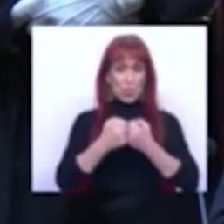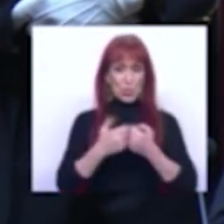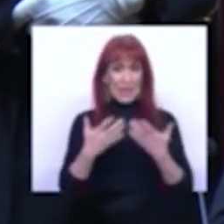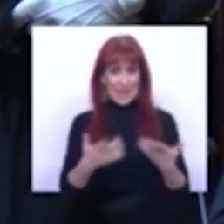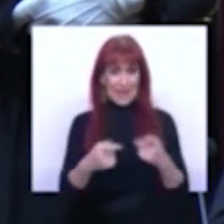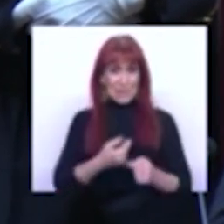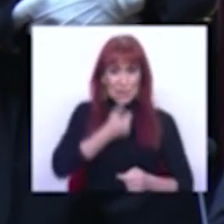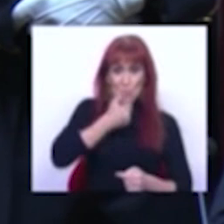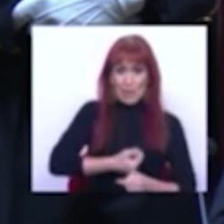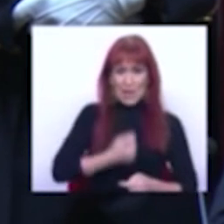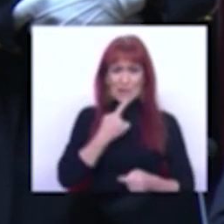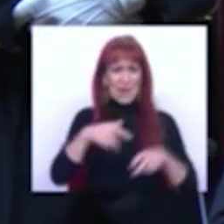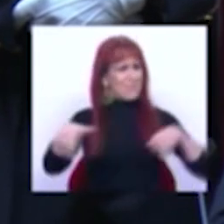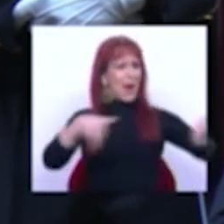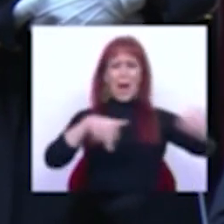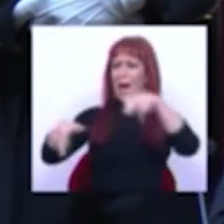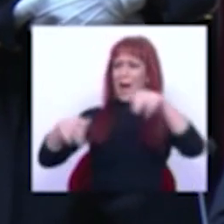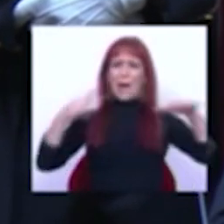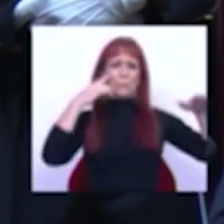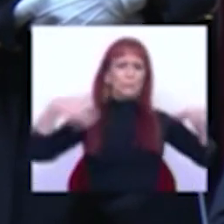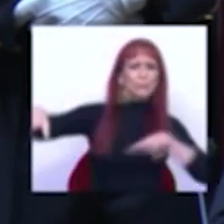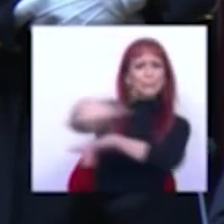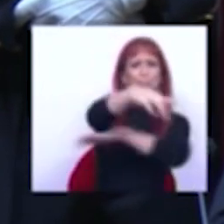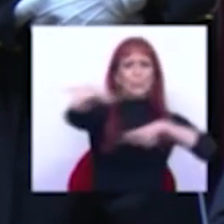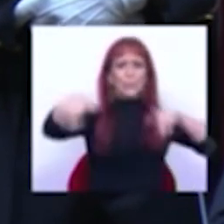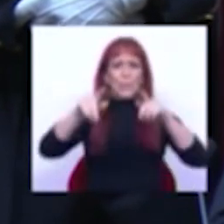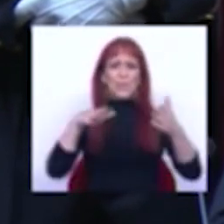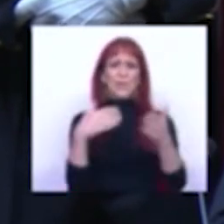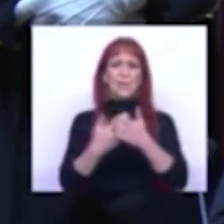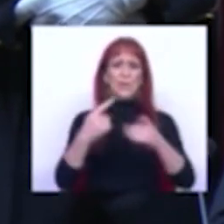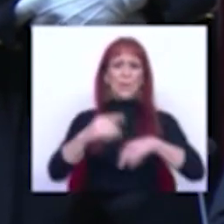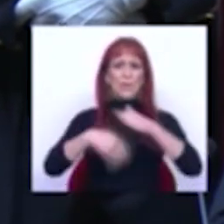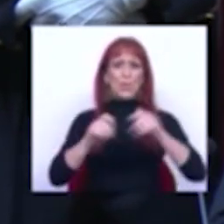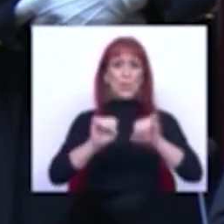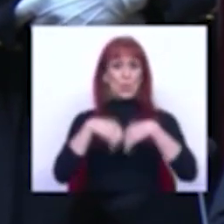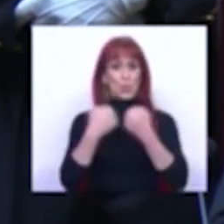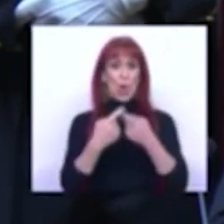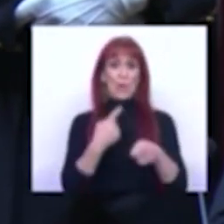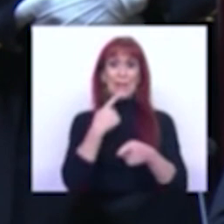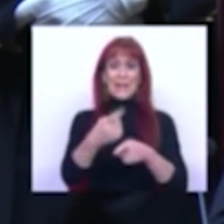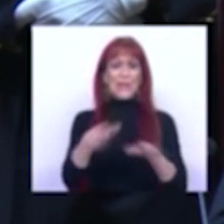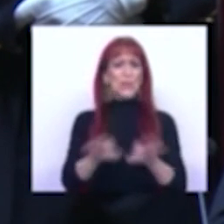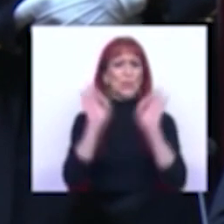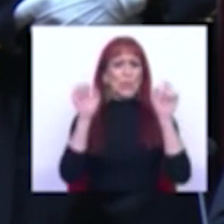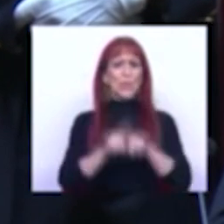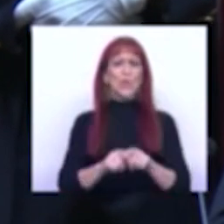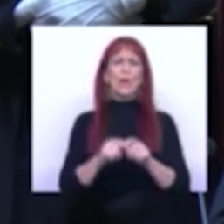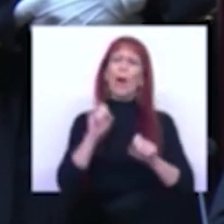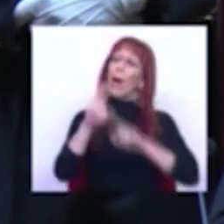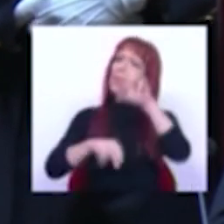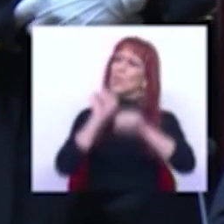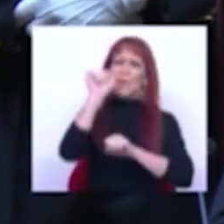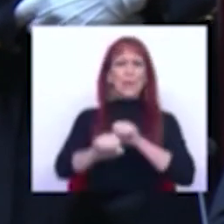desta experiência de mobilidade e migração vai formando o que, como sociólogo, tenho designado como o